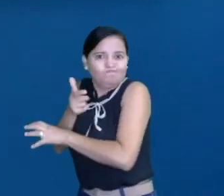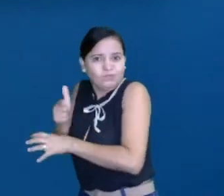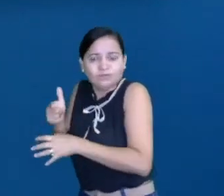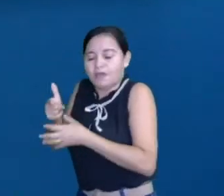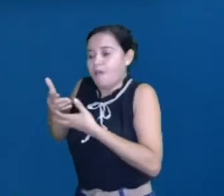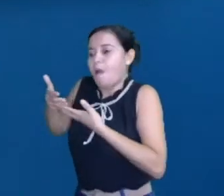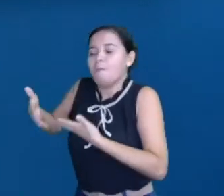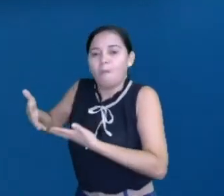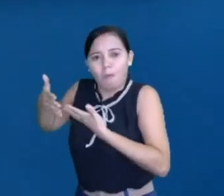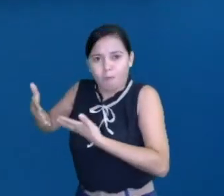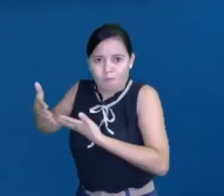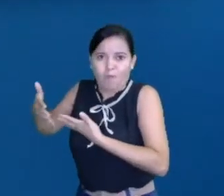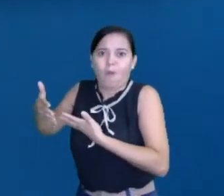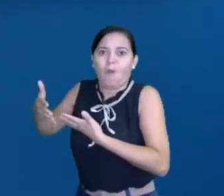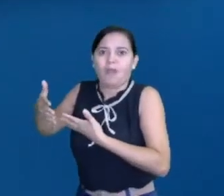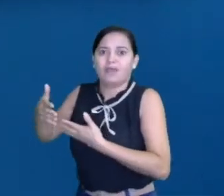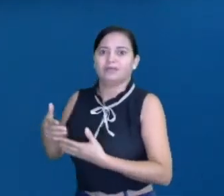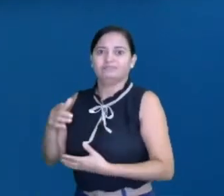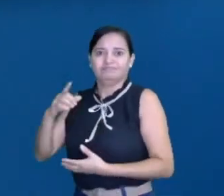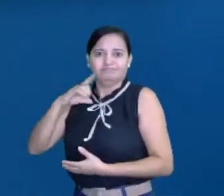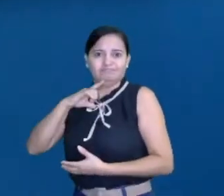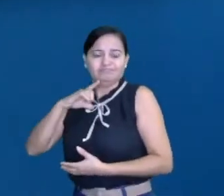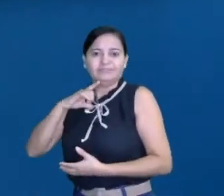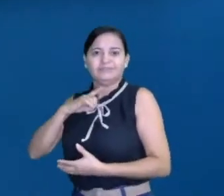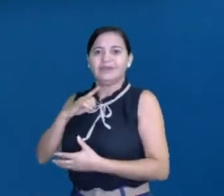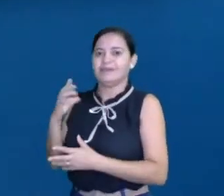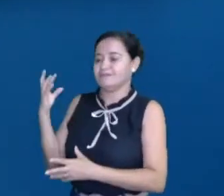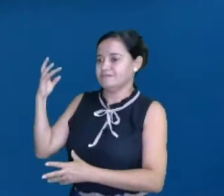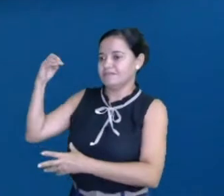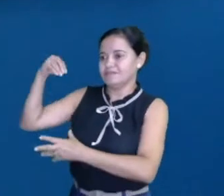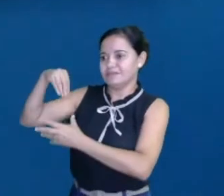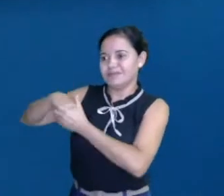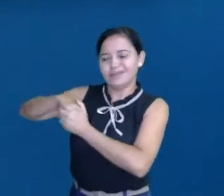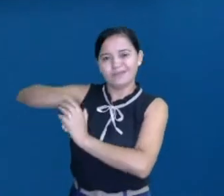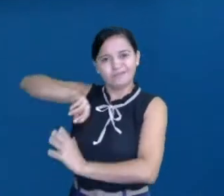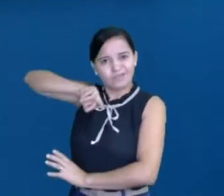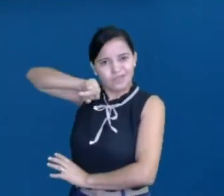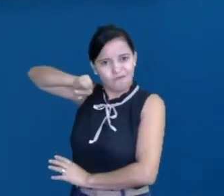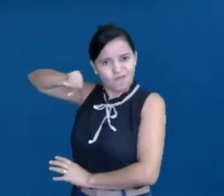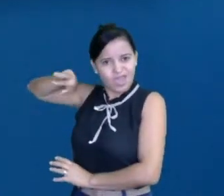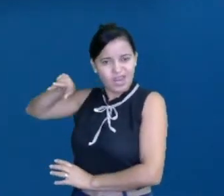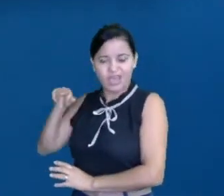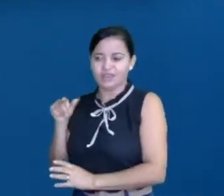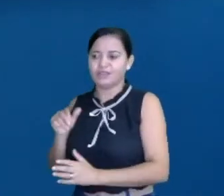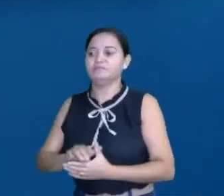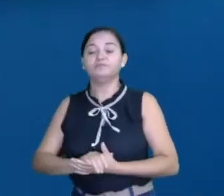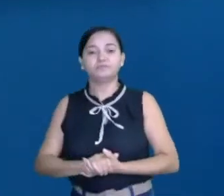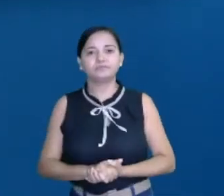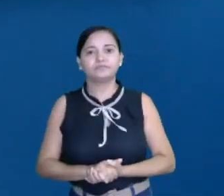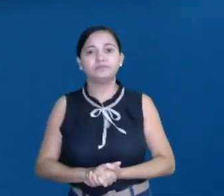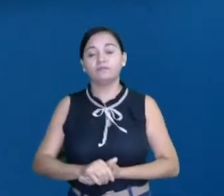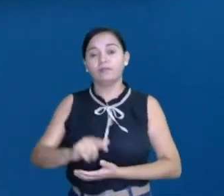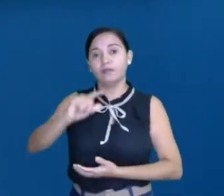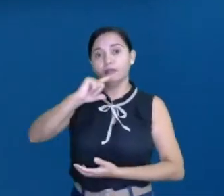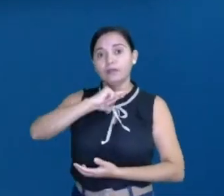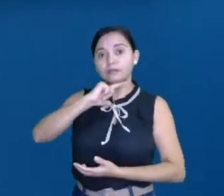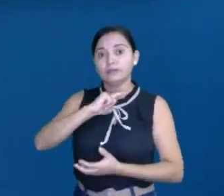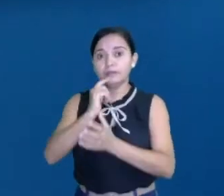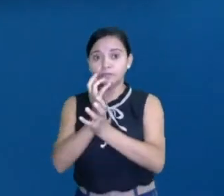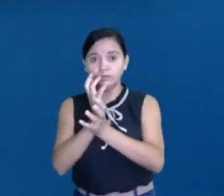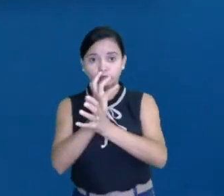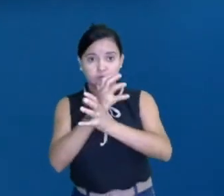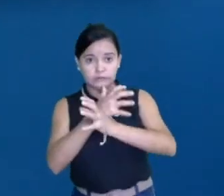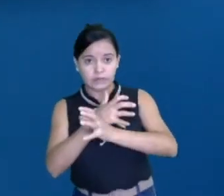um esqueleto ou possuem um esqueleto externo, chamado exoesqueleto, como os insetos. Enquanto o esqueleto